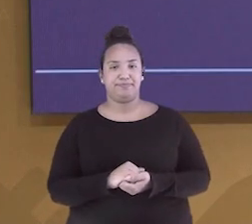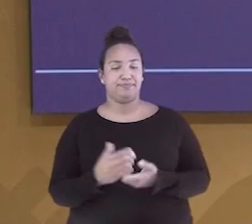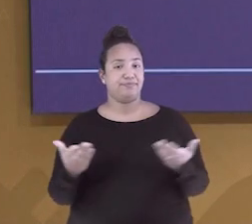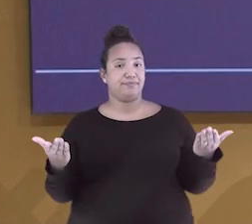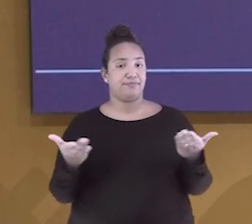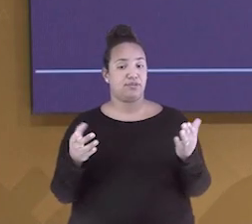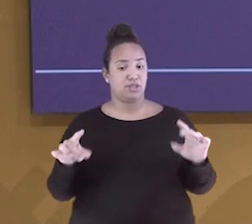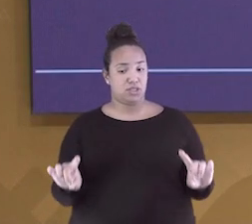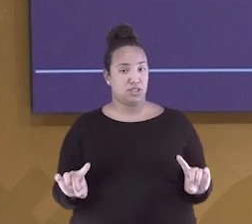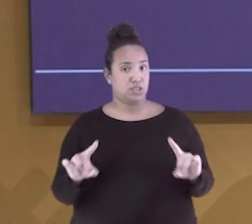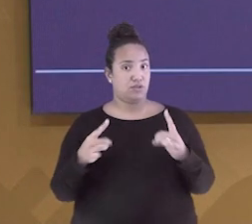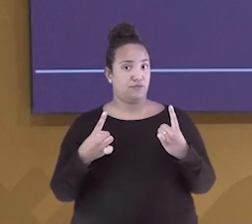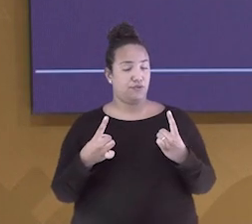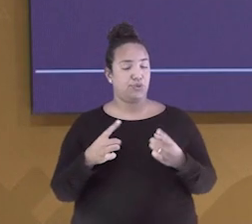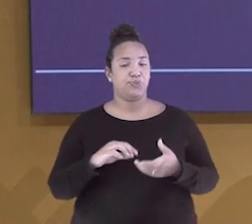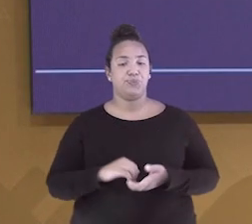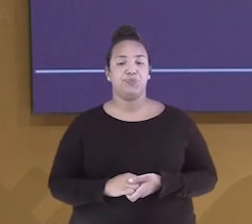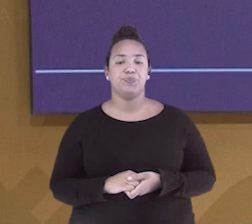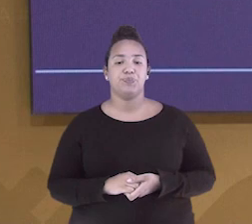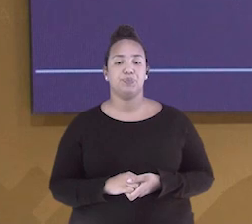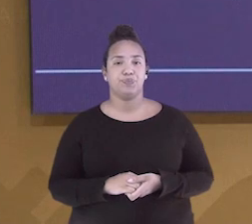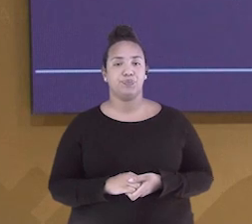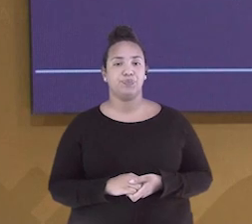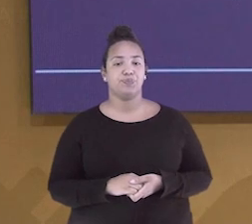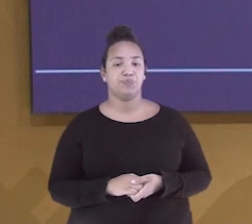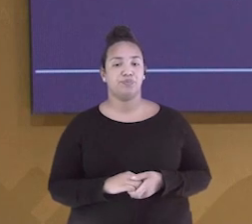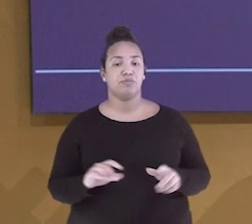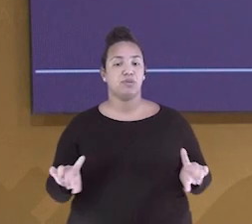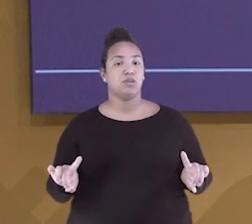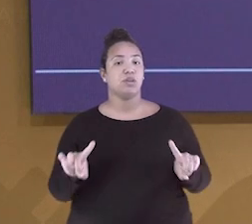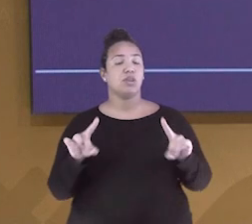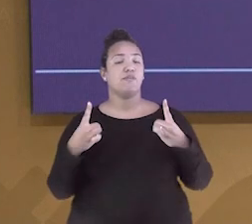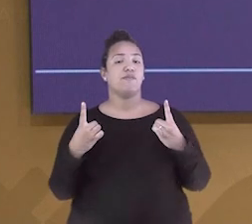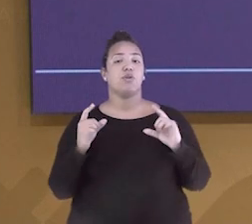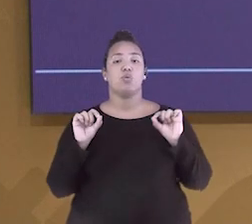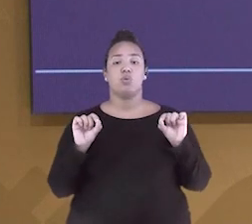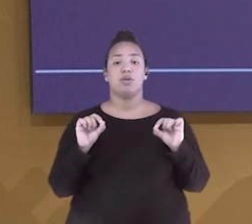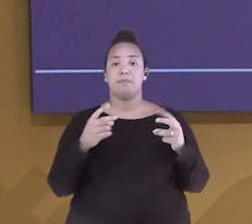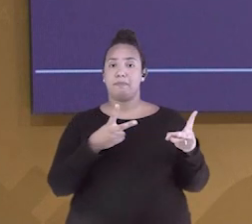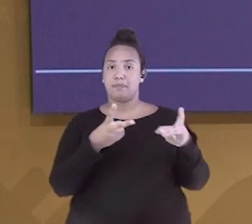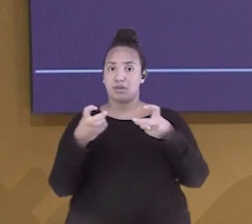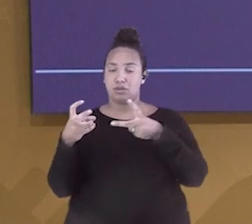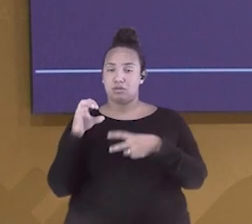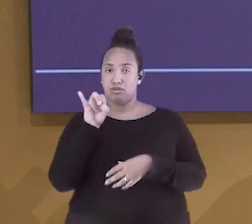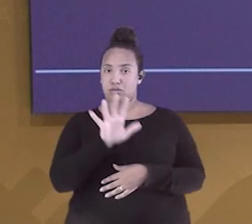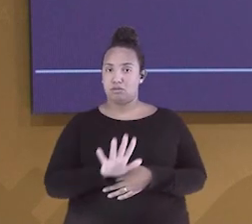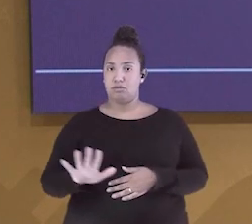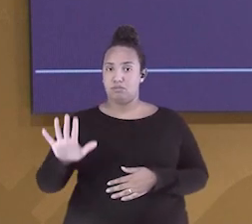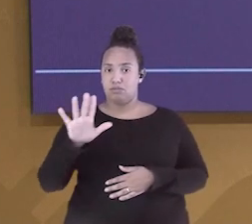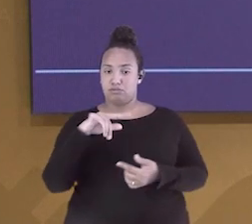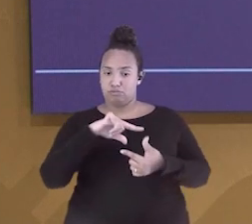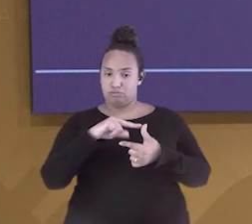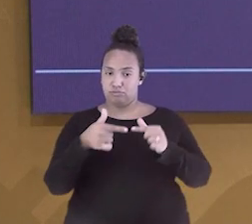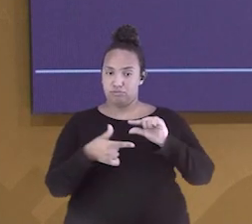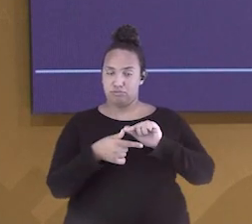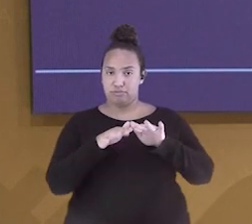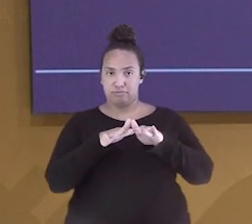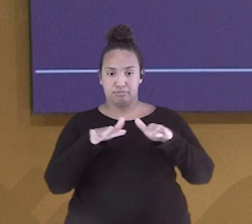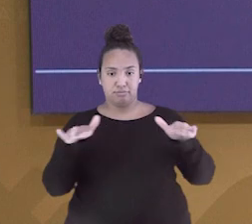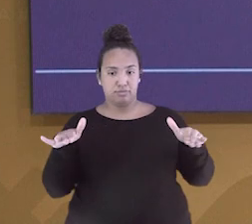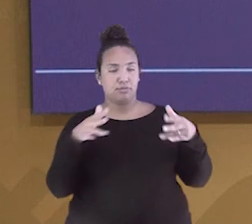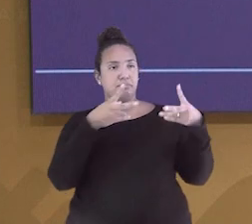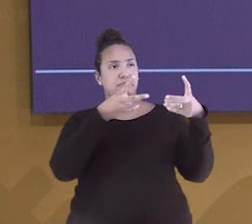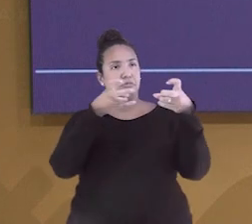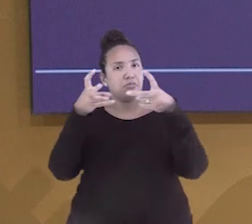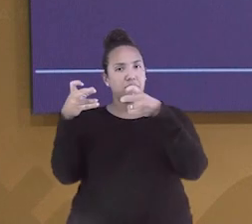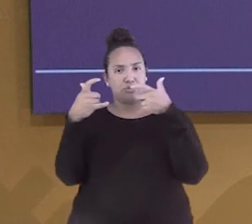desafio. Desafio é: observe as figuras planas nos objetos e lugares ao seu redor,